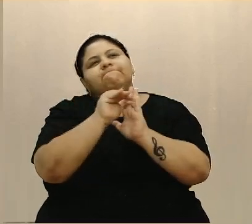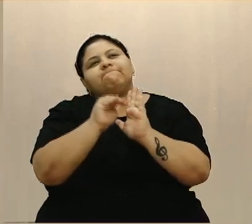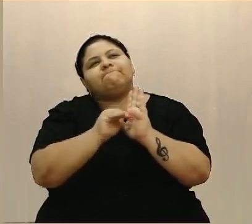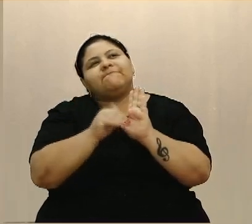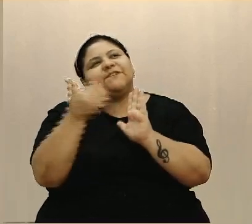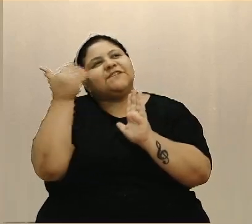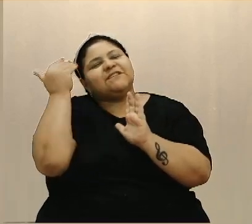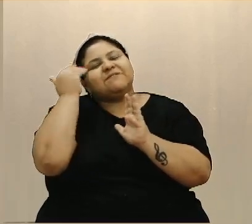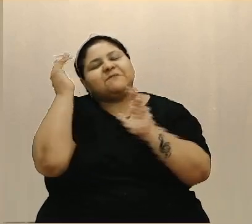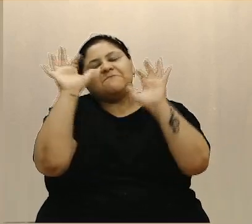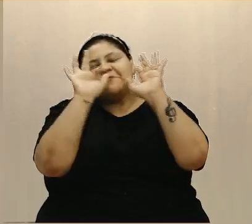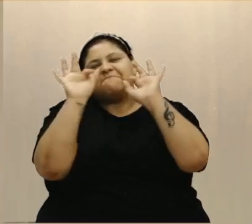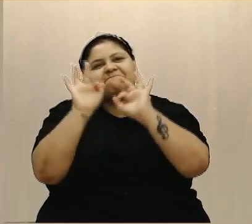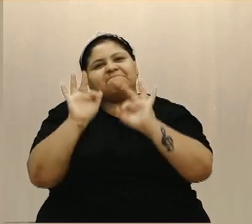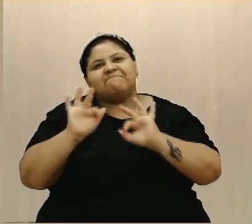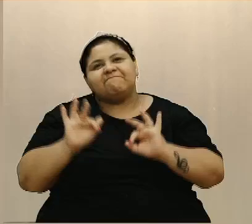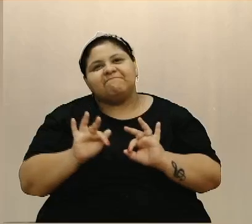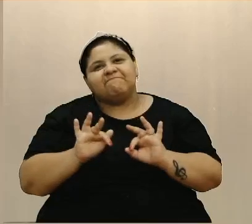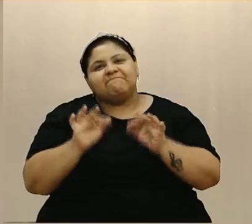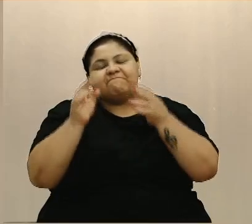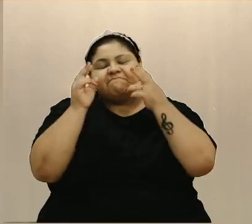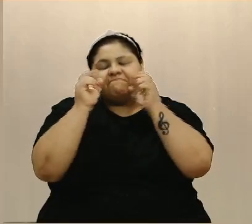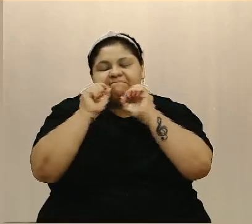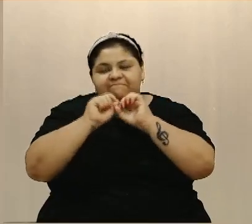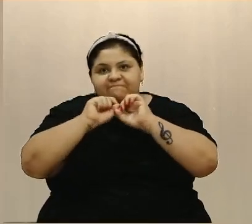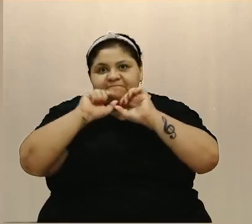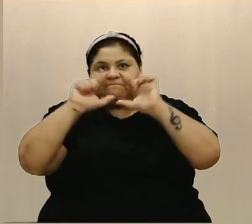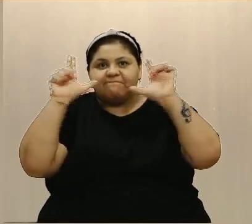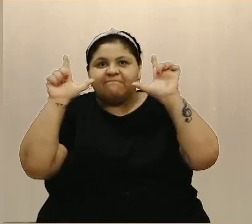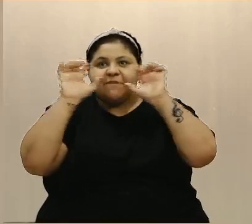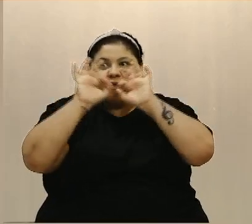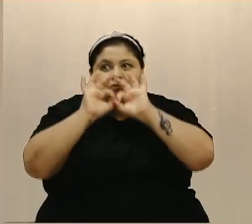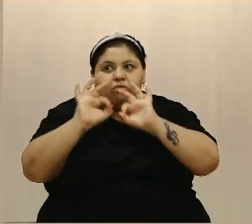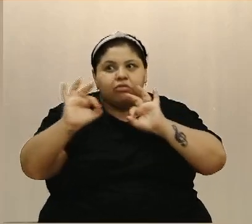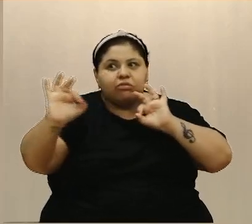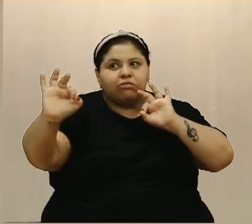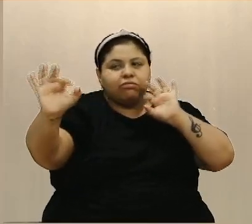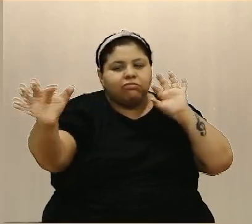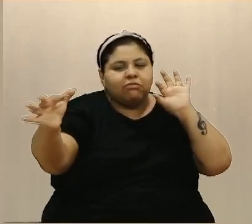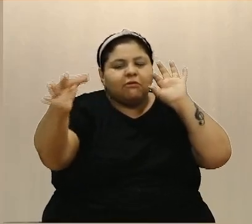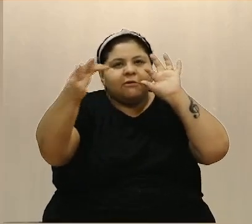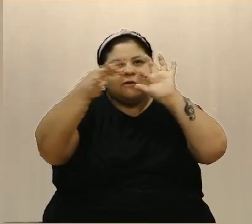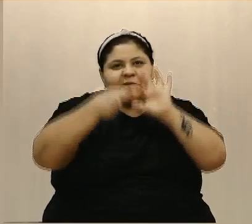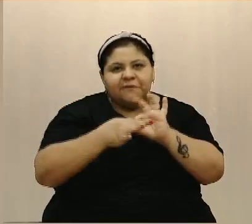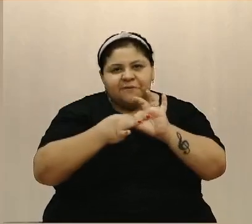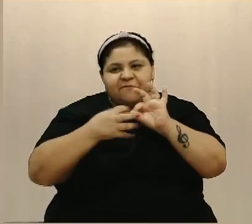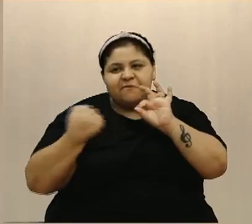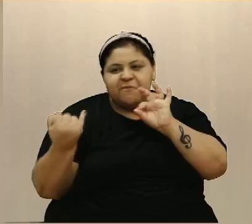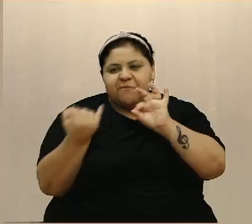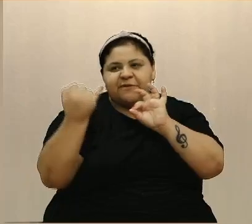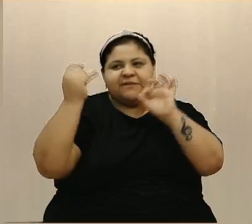felizes. Olhos abertos, o longe é perto, que vale ao sonho.